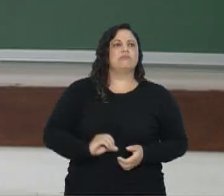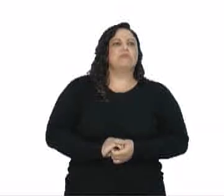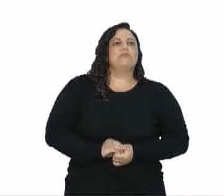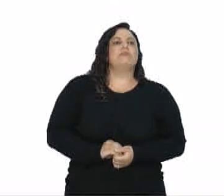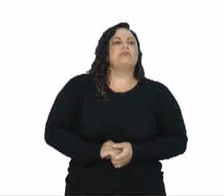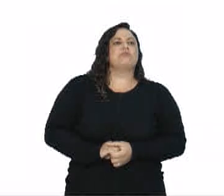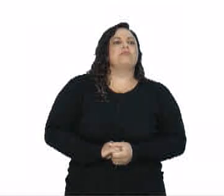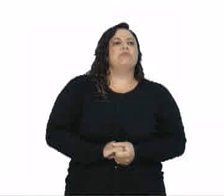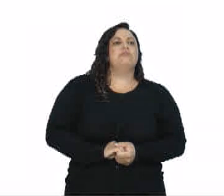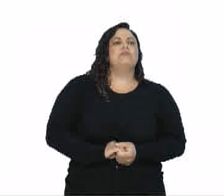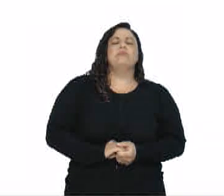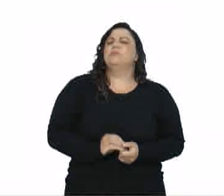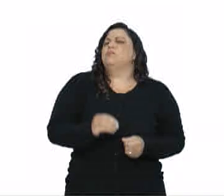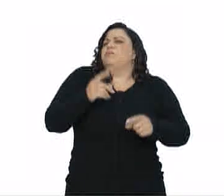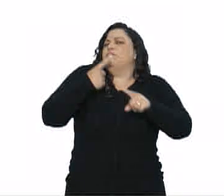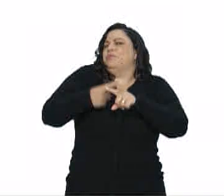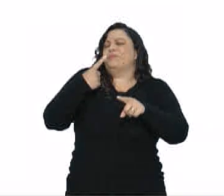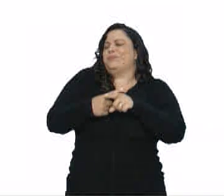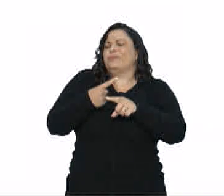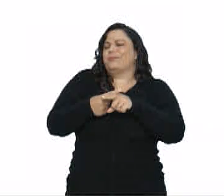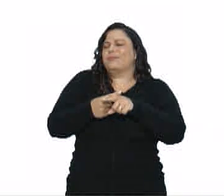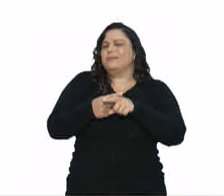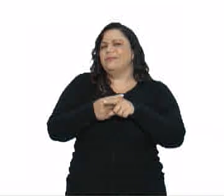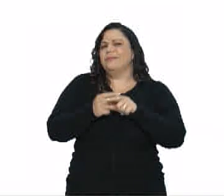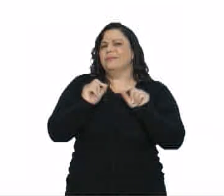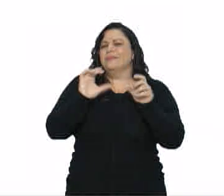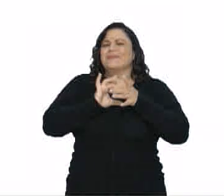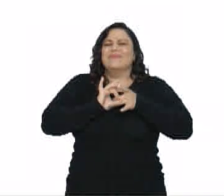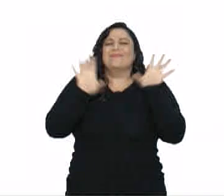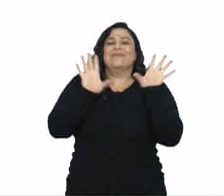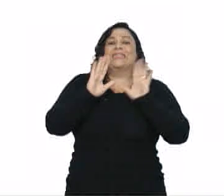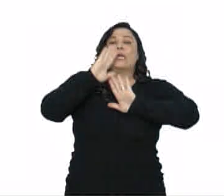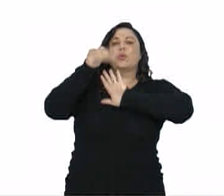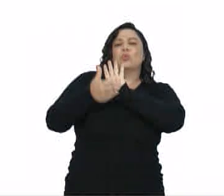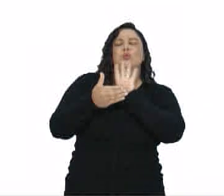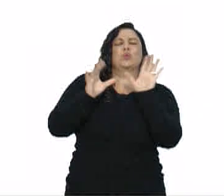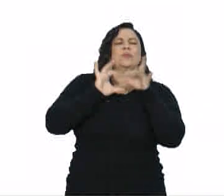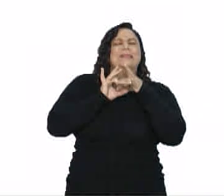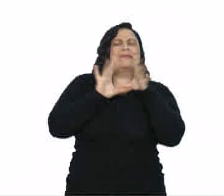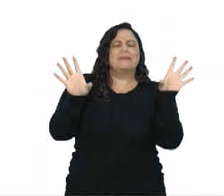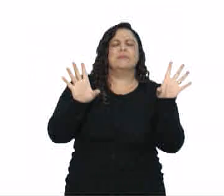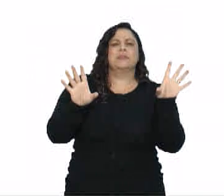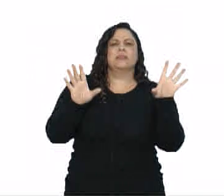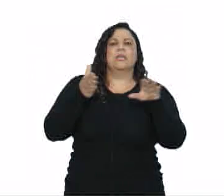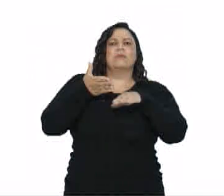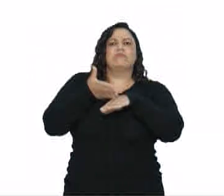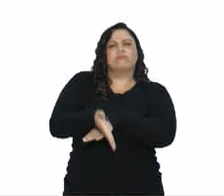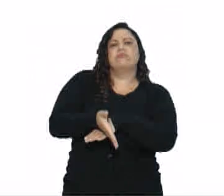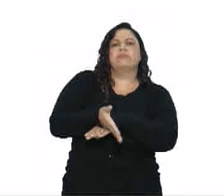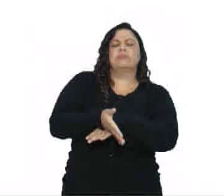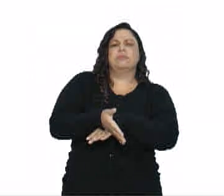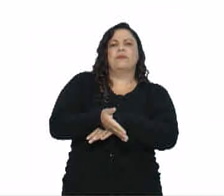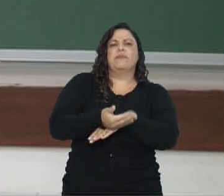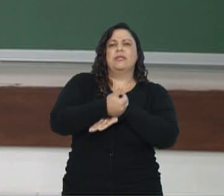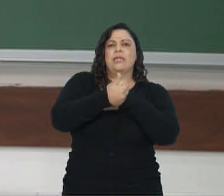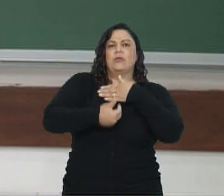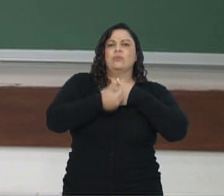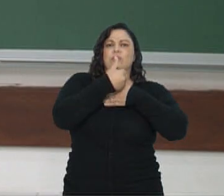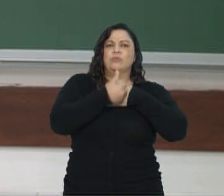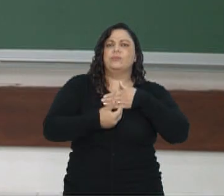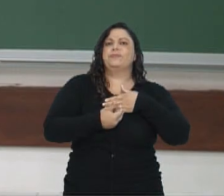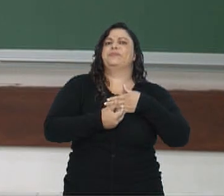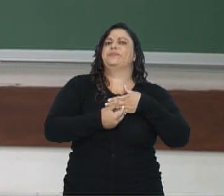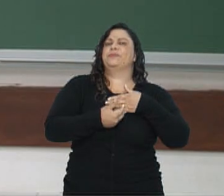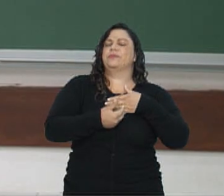Então, o que eles vão defender? Toda essa liberdade, eles vão se opor diretamente à intervenção do Estado. Eles vão defender a ideia do Estado mínimo.